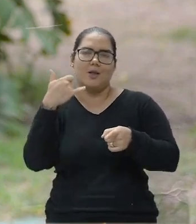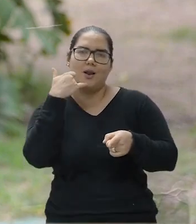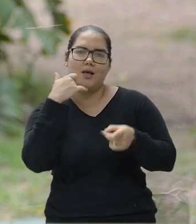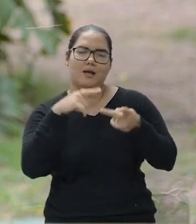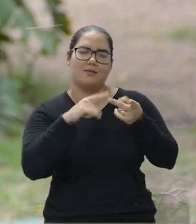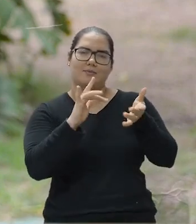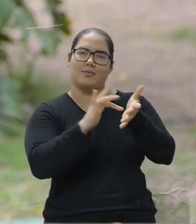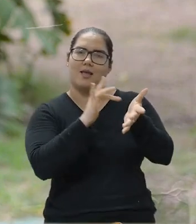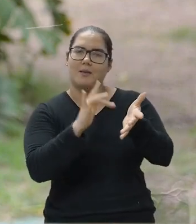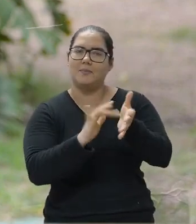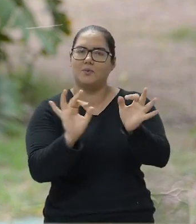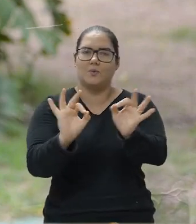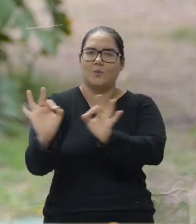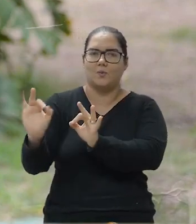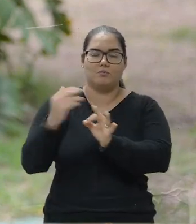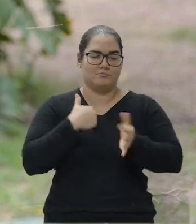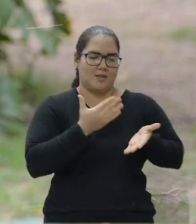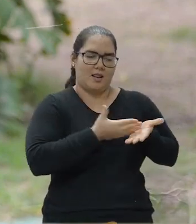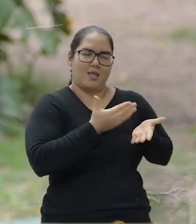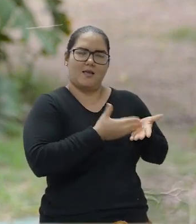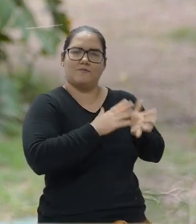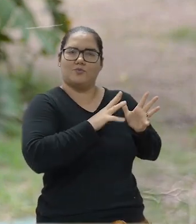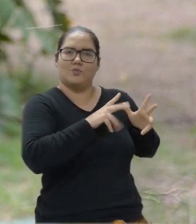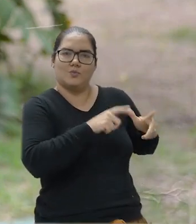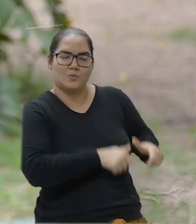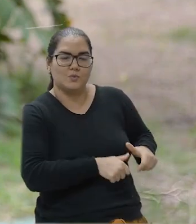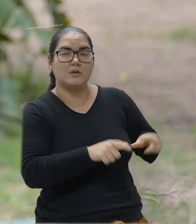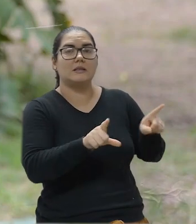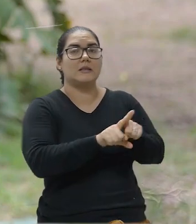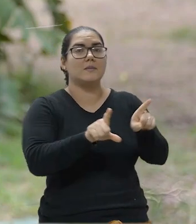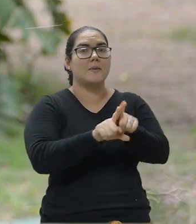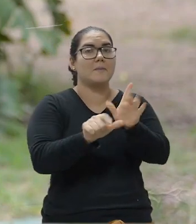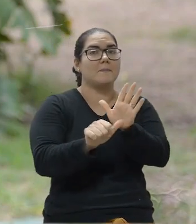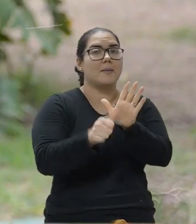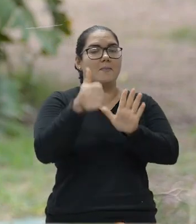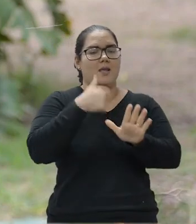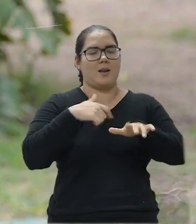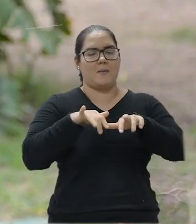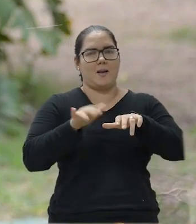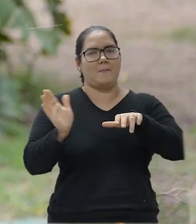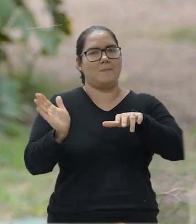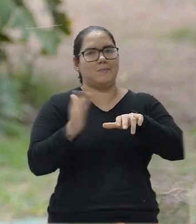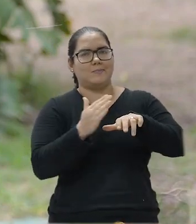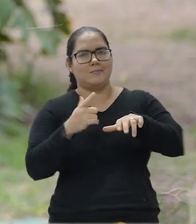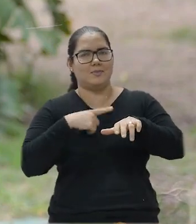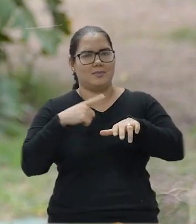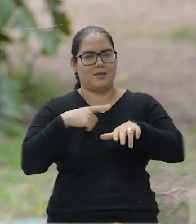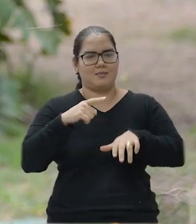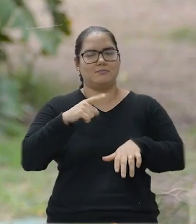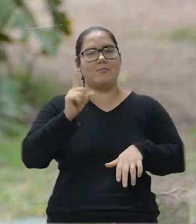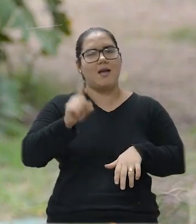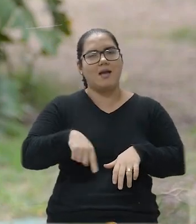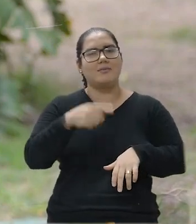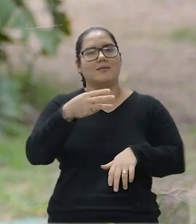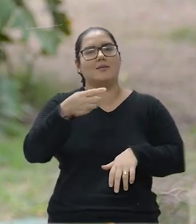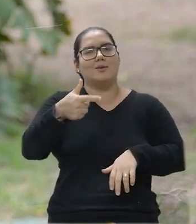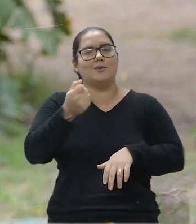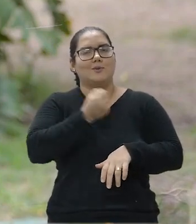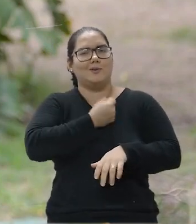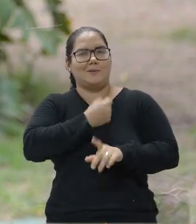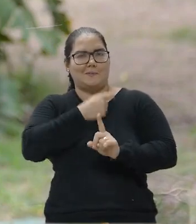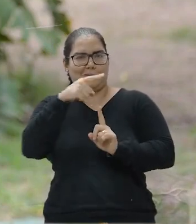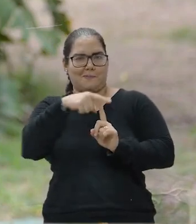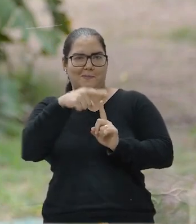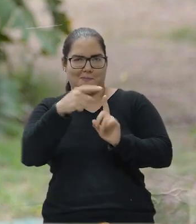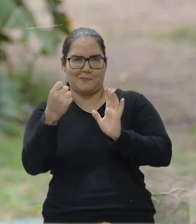notebook, o celular, o tablet. E pertinho de eu ter a minha primeira máquina de escrever, Olivetti Lettera